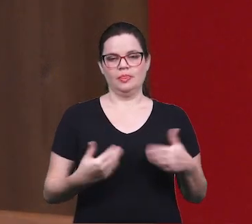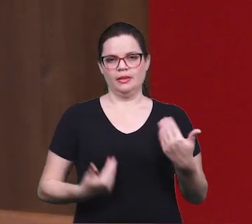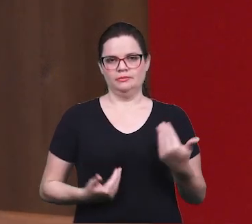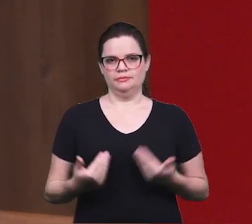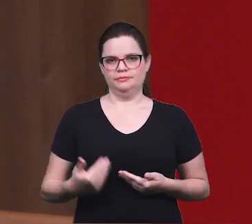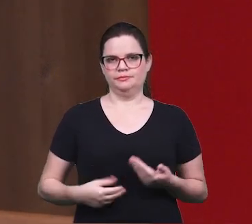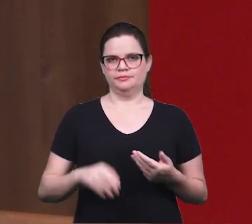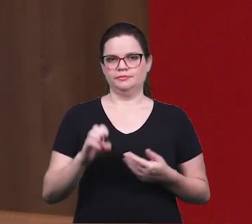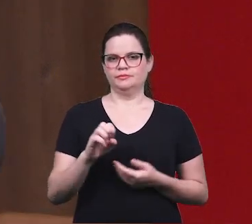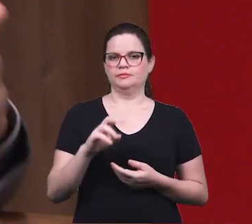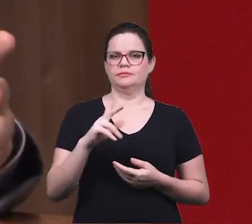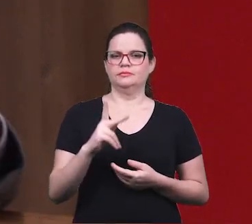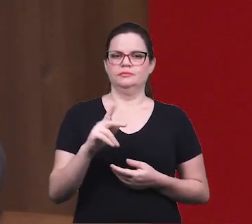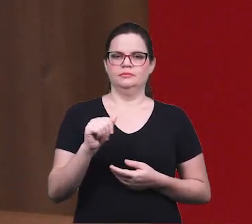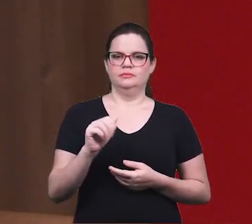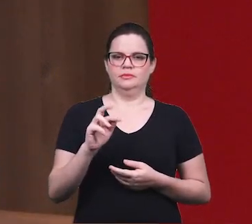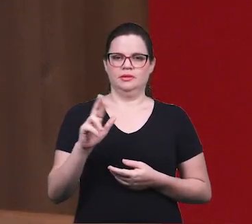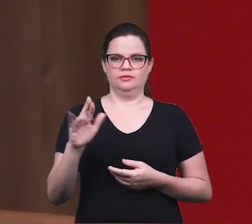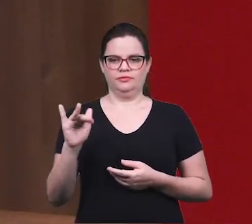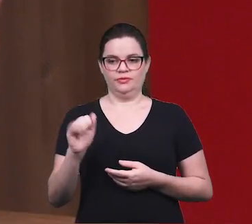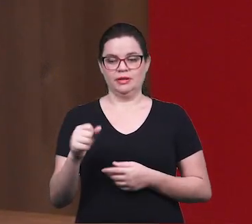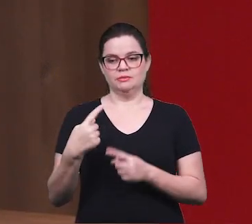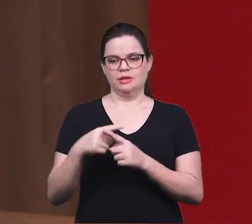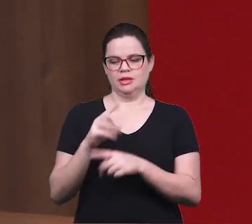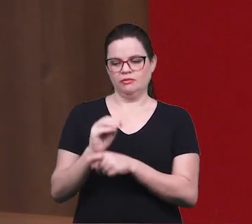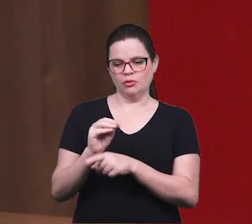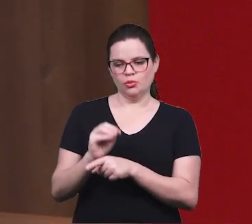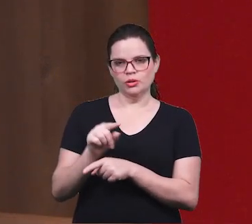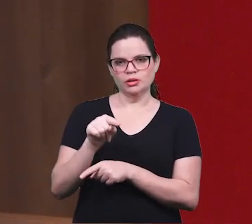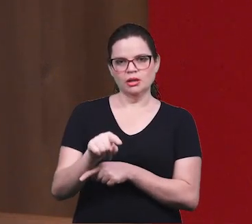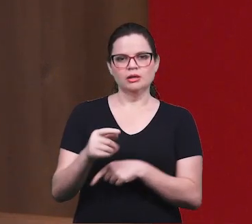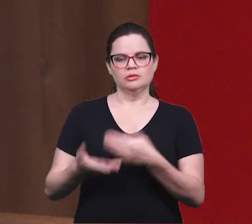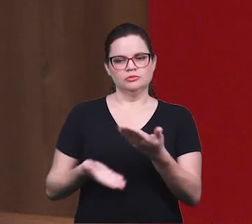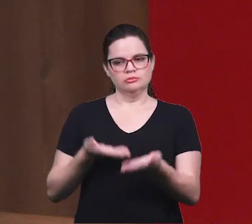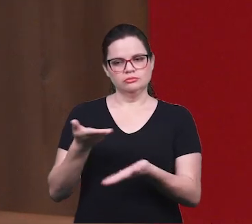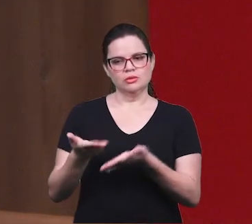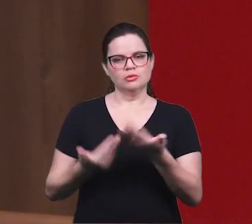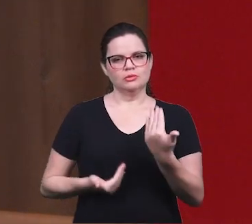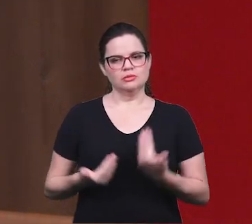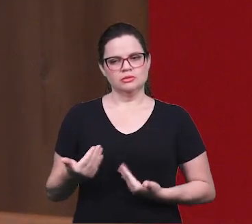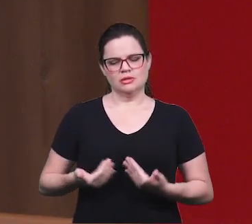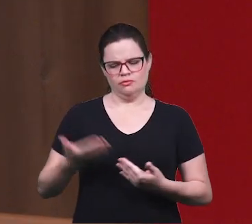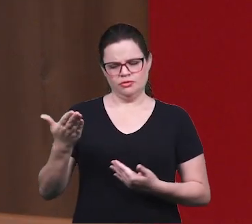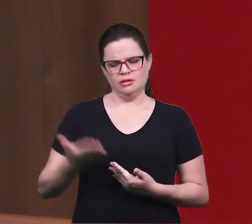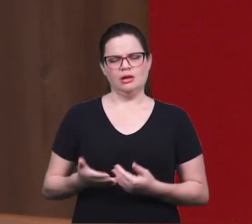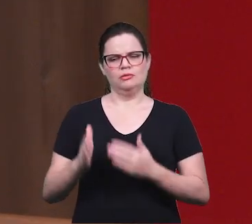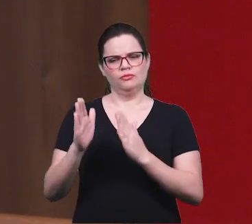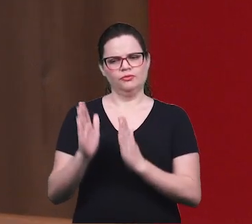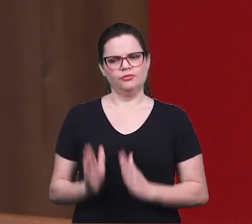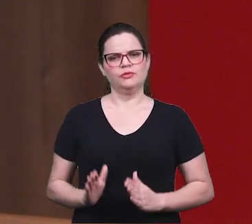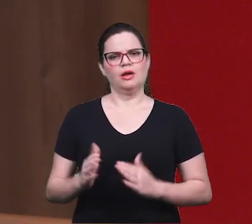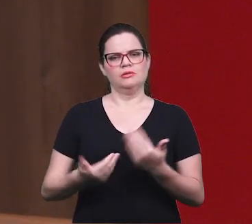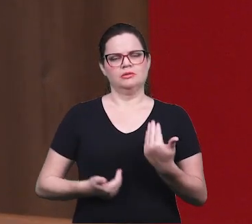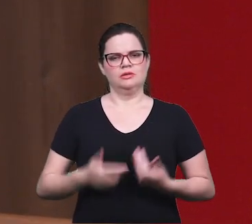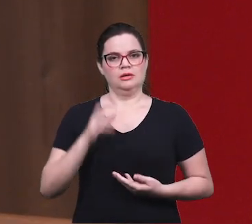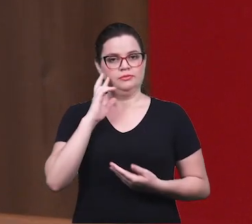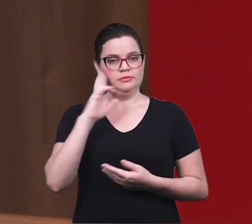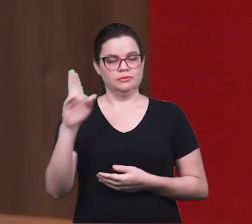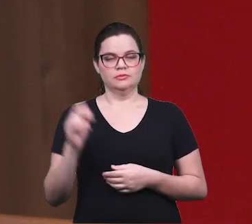Epáfras, que estava cuidando da igreja como fiel ministro do Senhor. E logo em